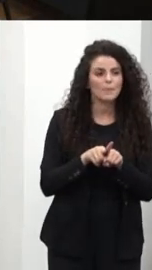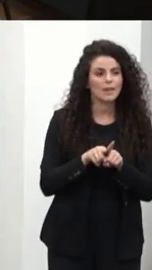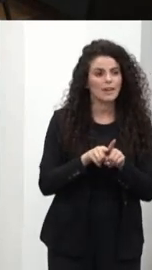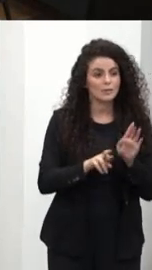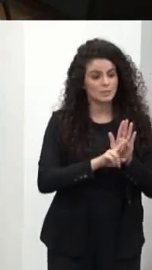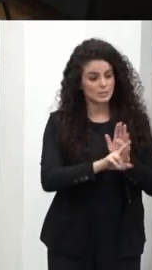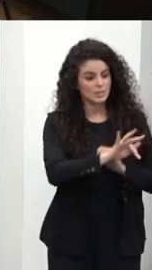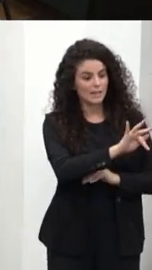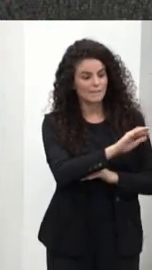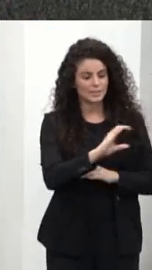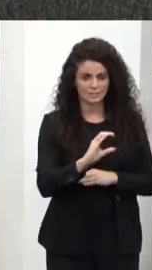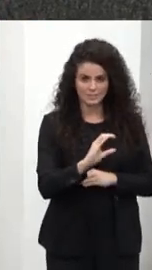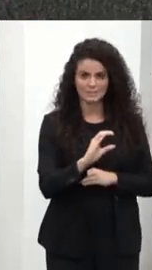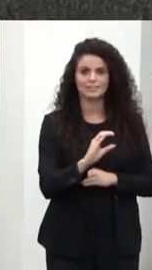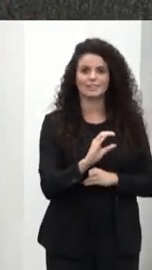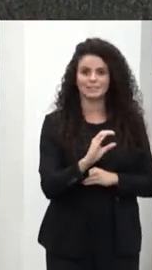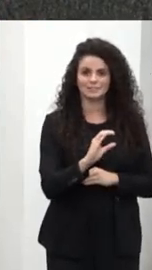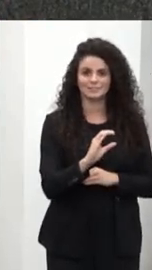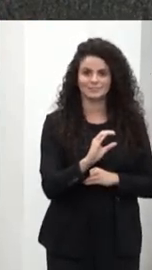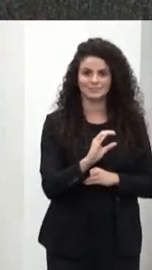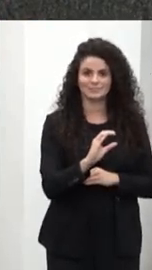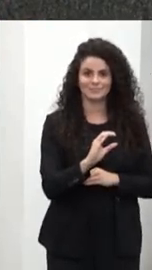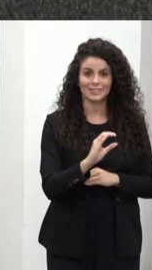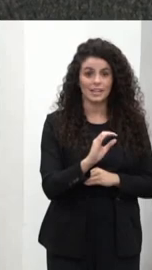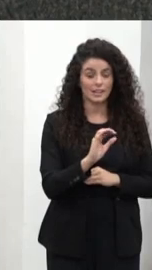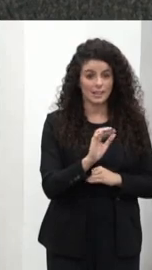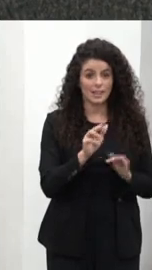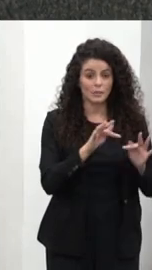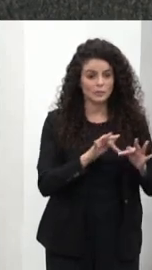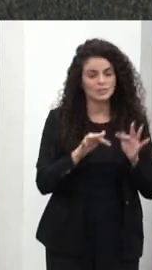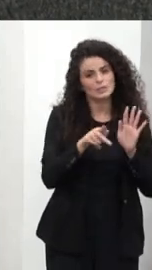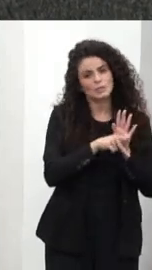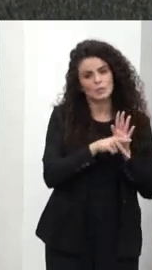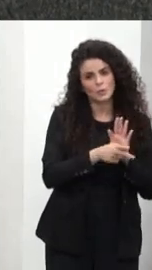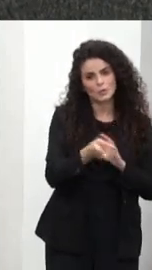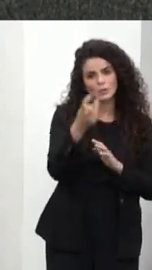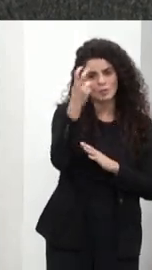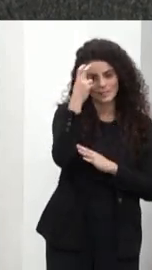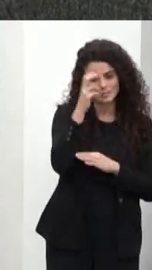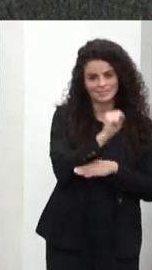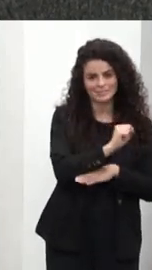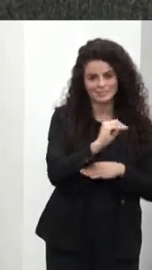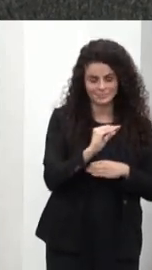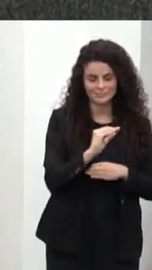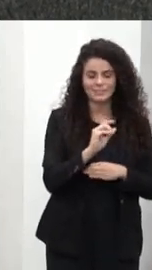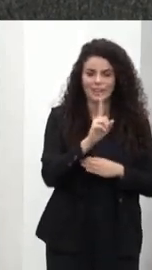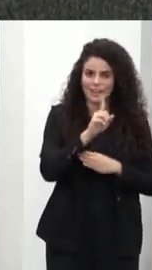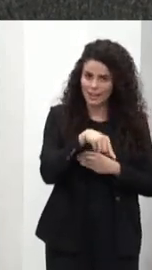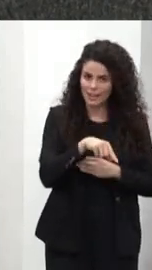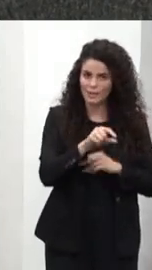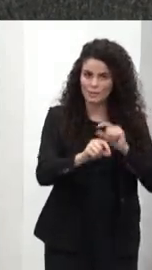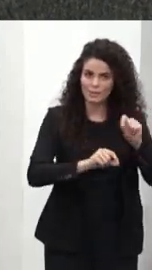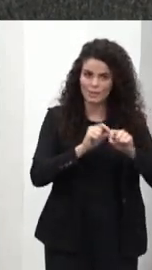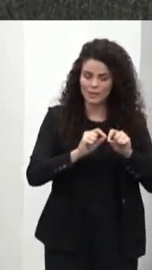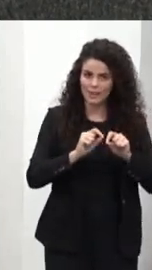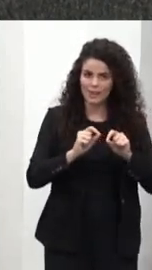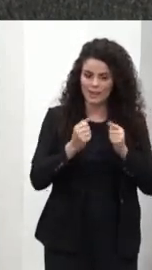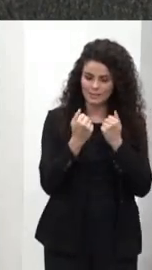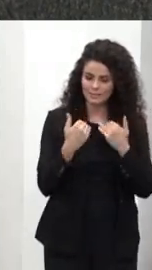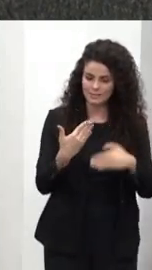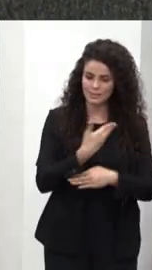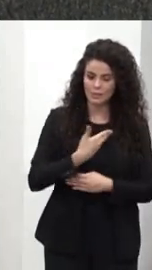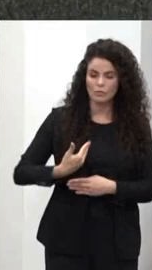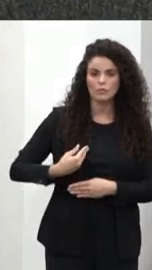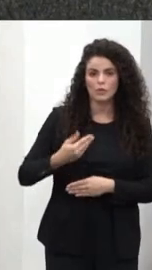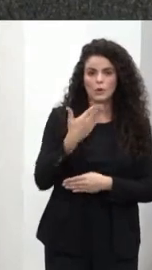a importância que dão a esta Nossa audiência pública ela foi provocada de